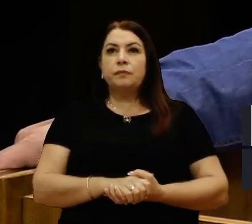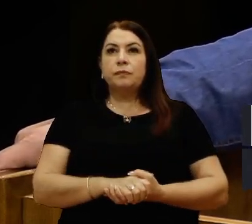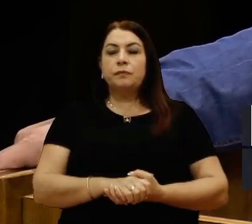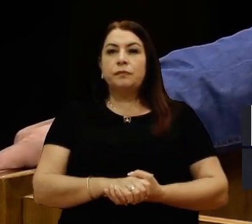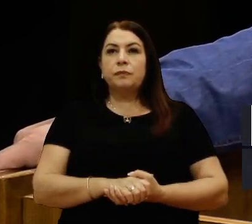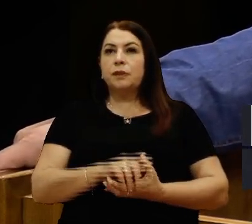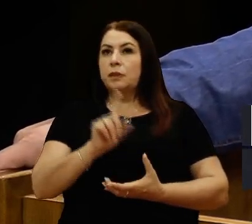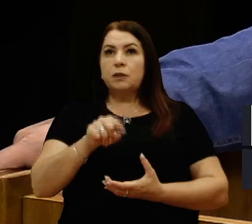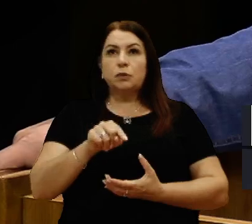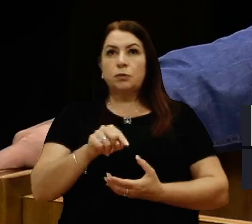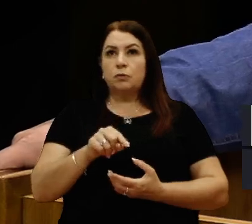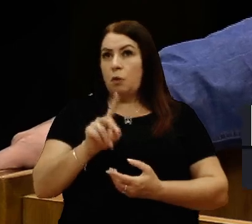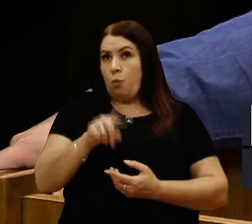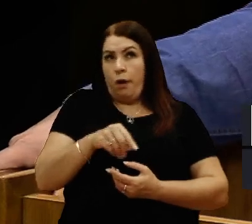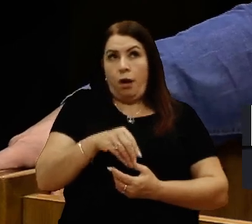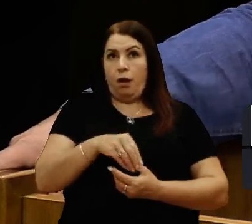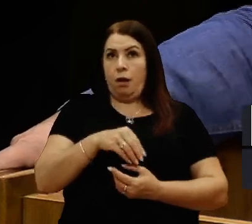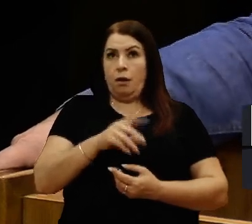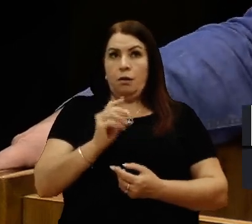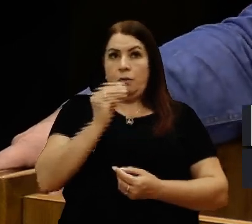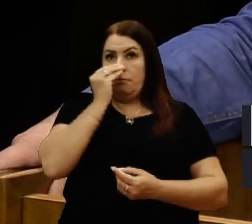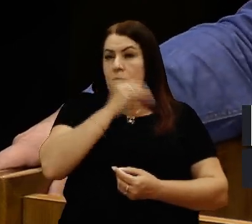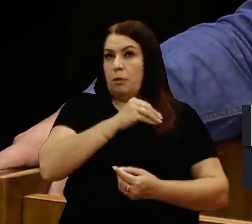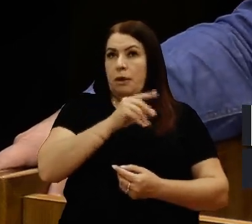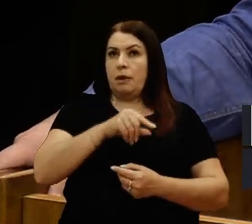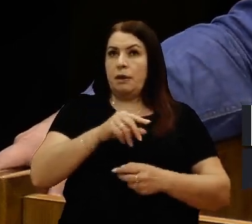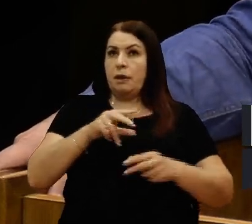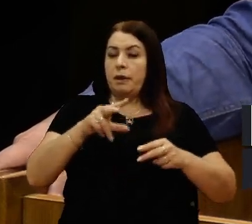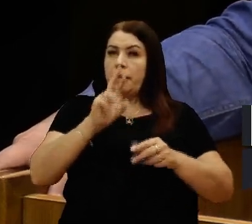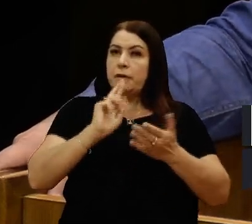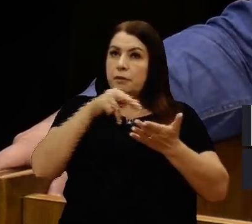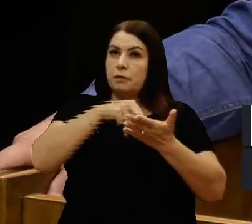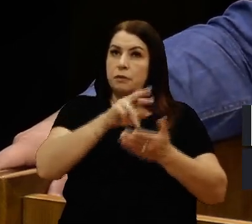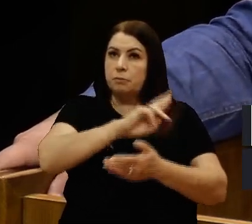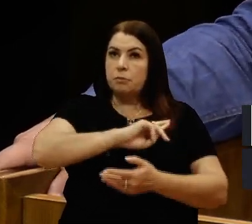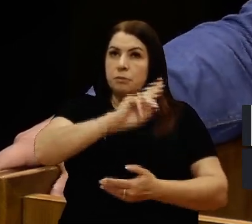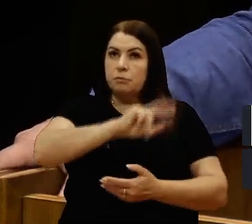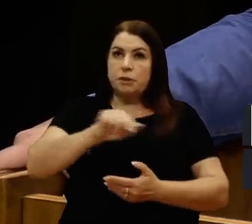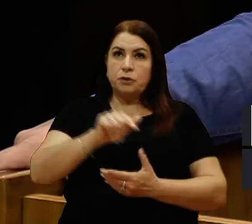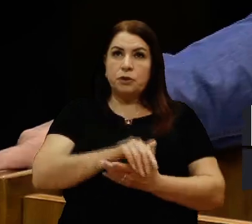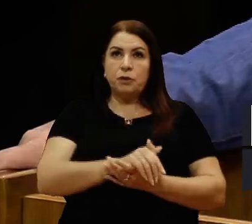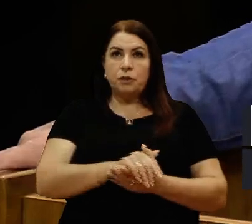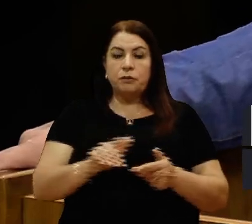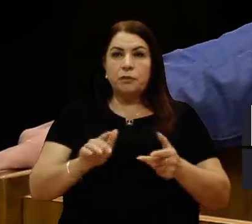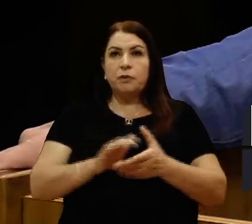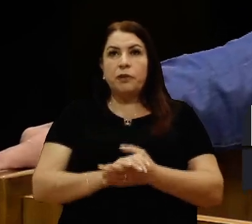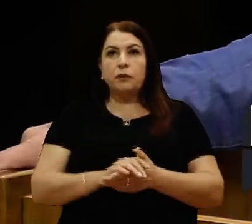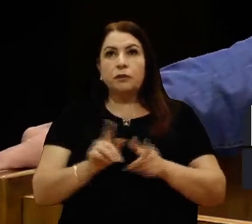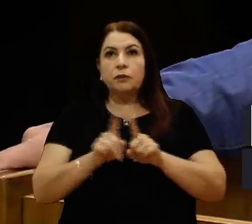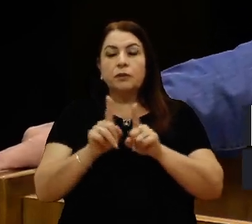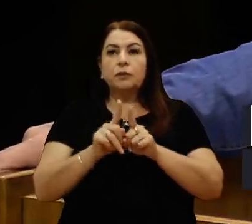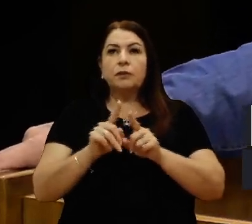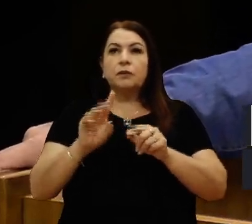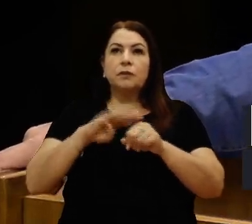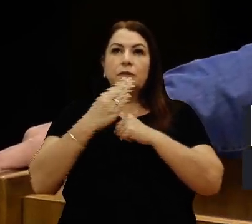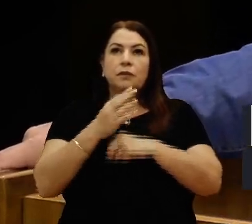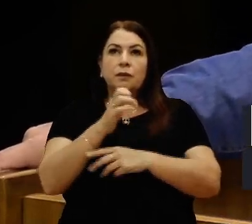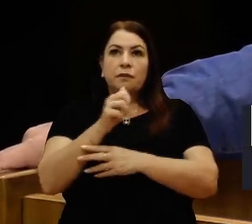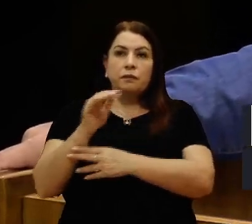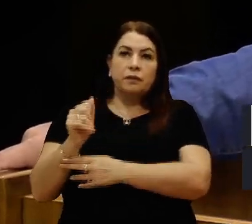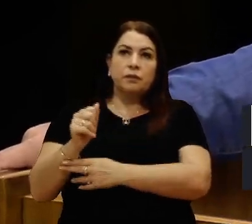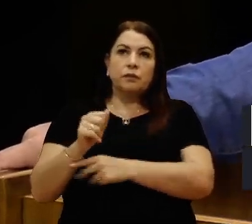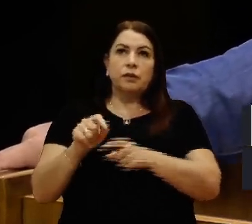E isso não é demérito, mas isso é a realidade. O vereador Renato sempre representou isso, né? De estar lá no Fátima, estar recebendo